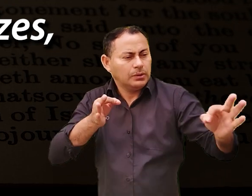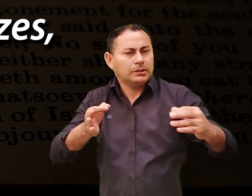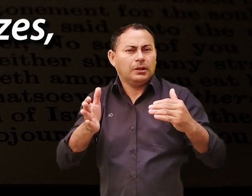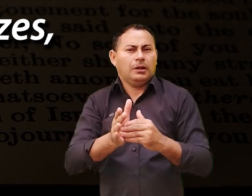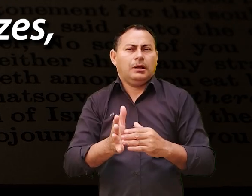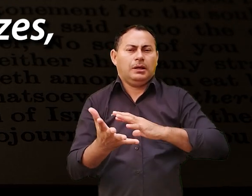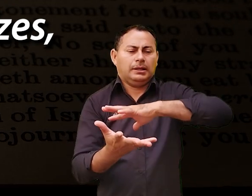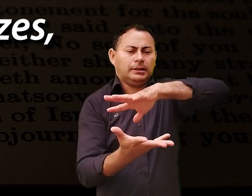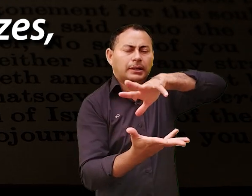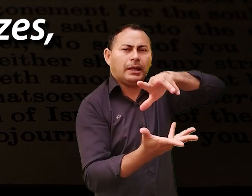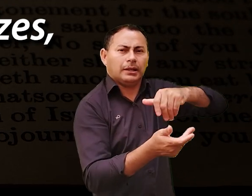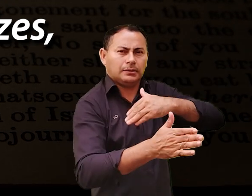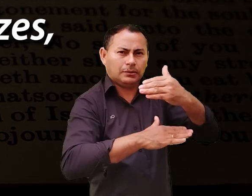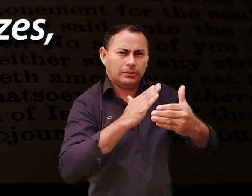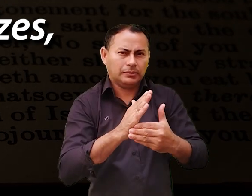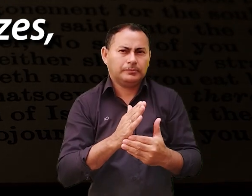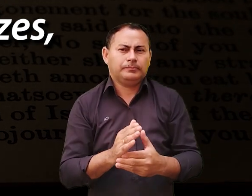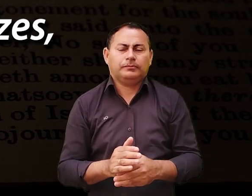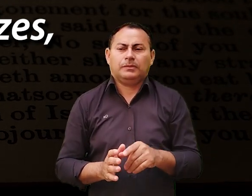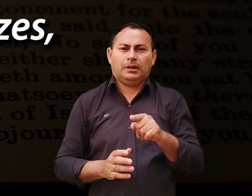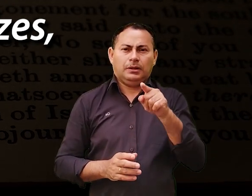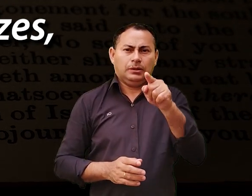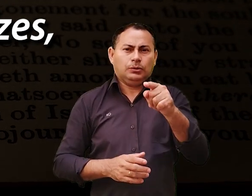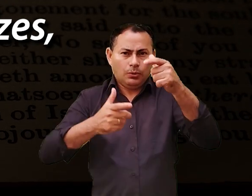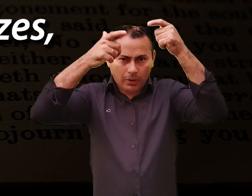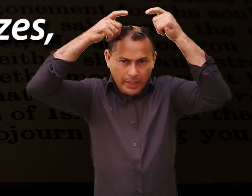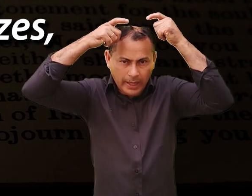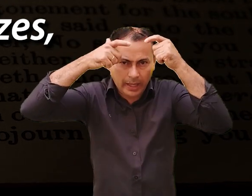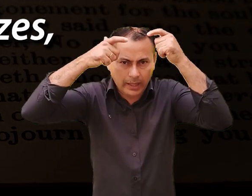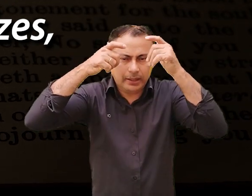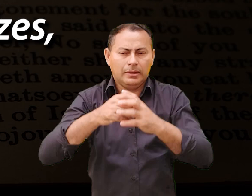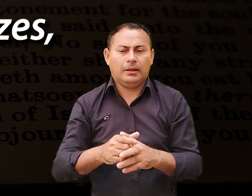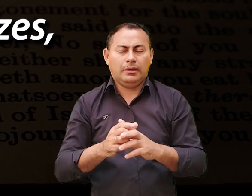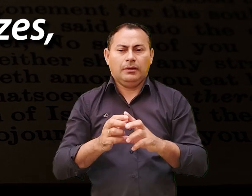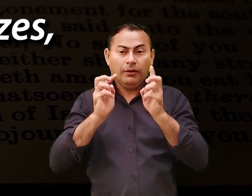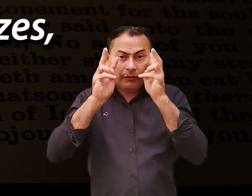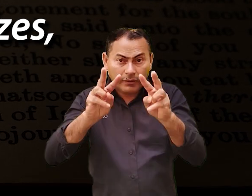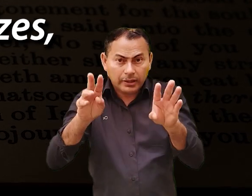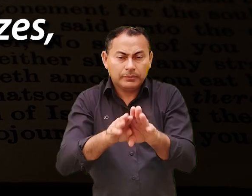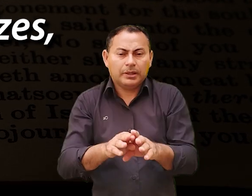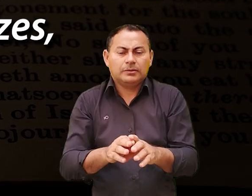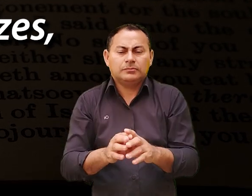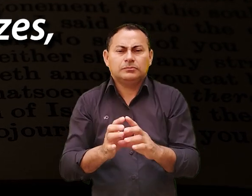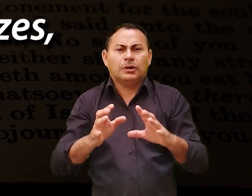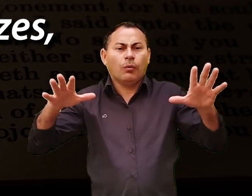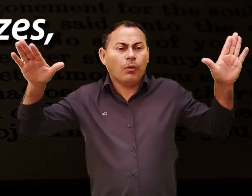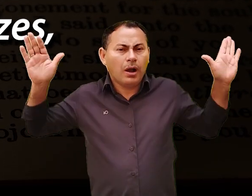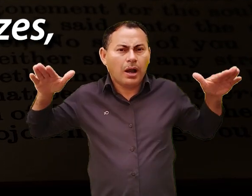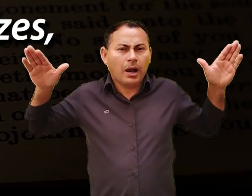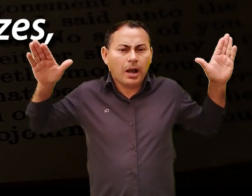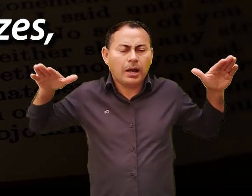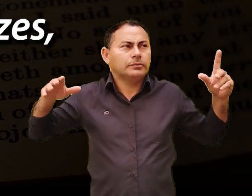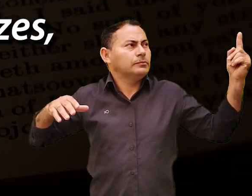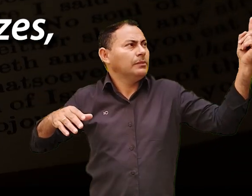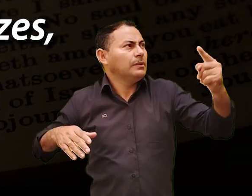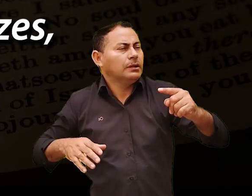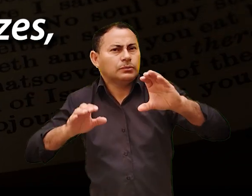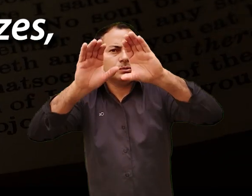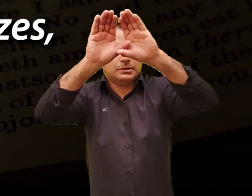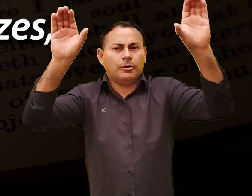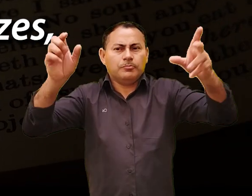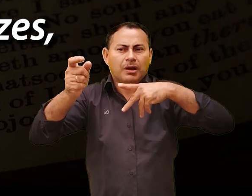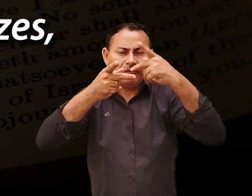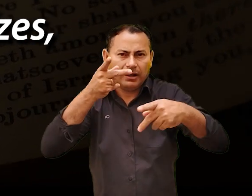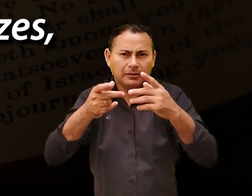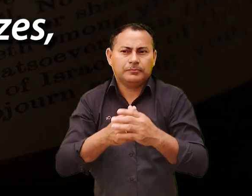até os confins da terra. E tu, ó rei, viste também uma sentinela, o anjo que descia do céu